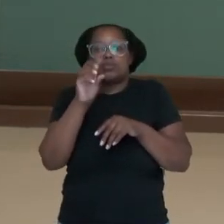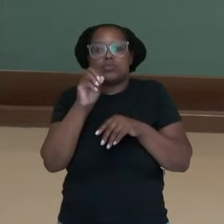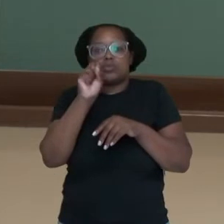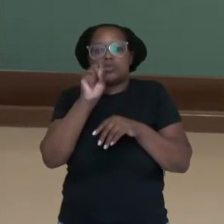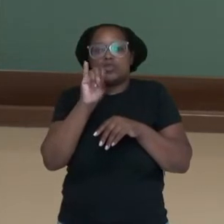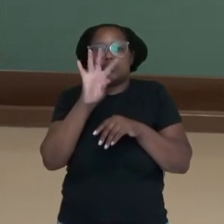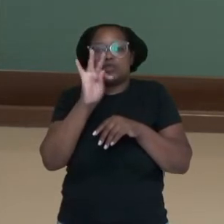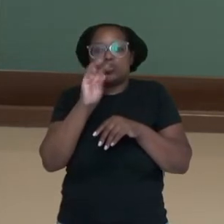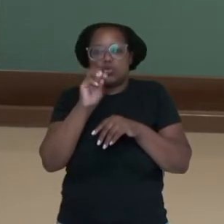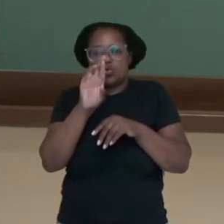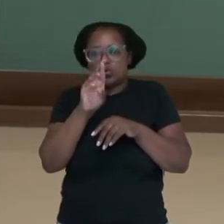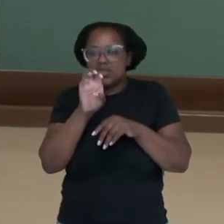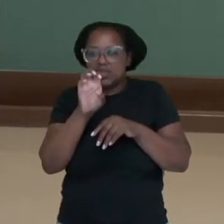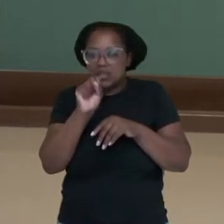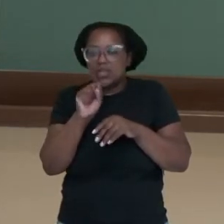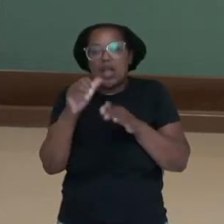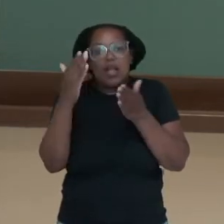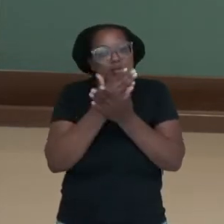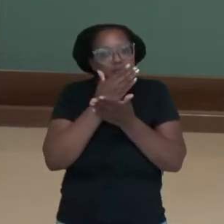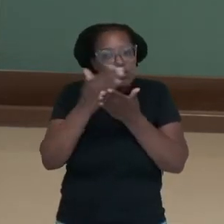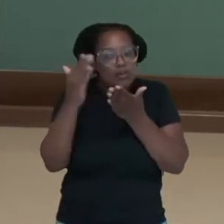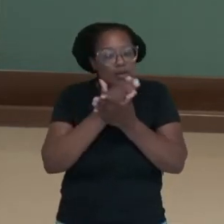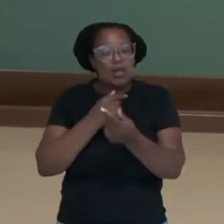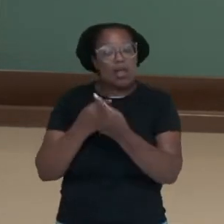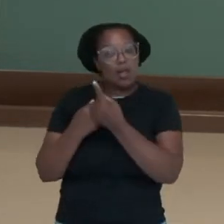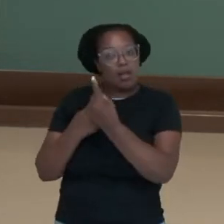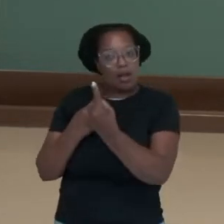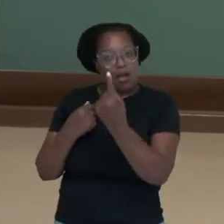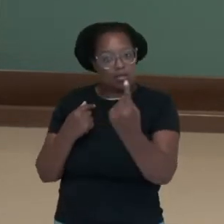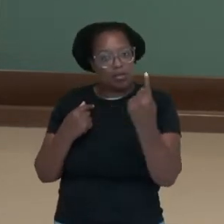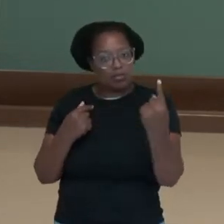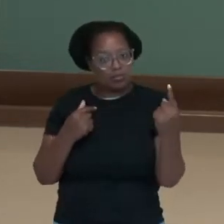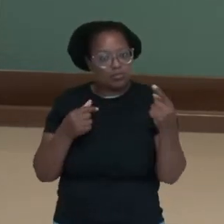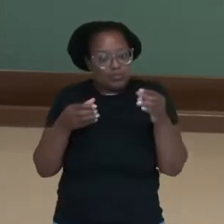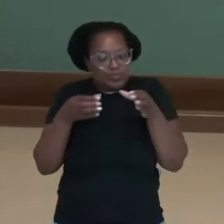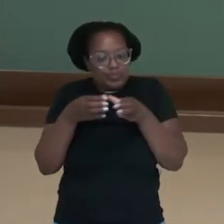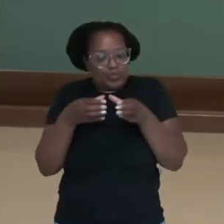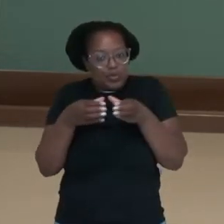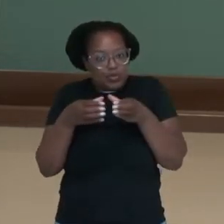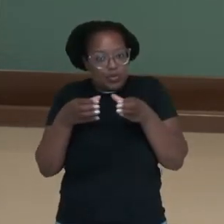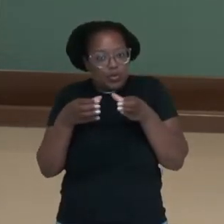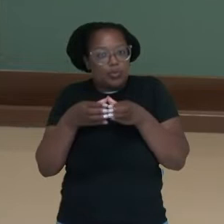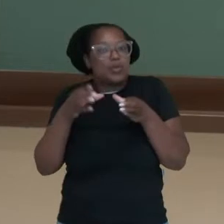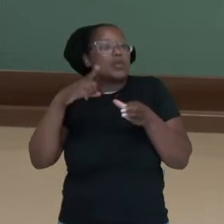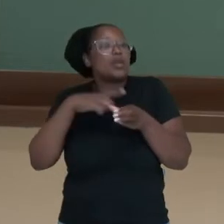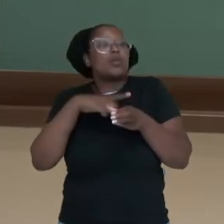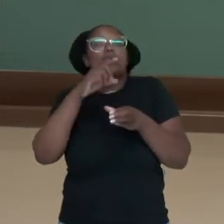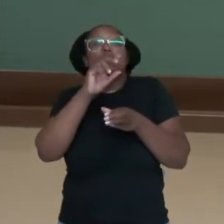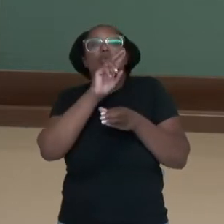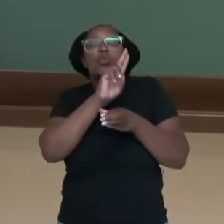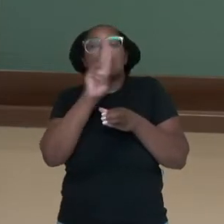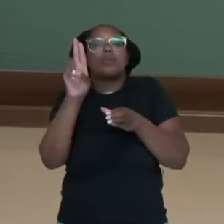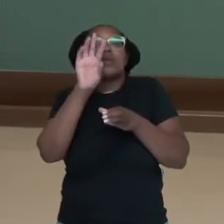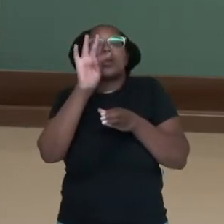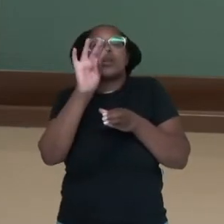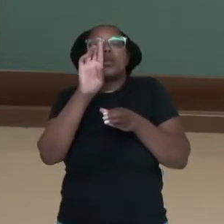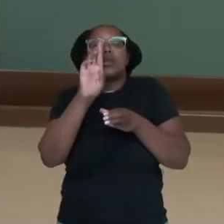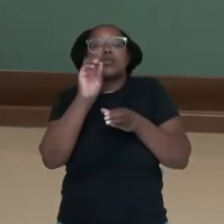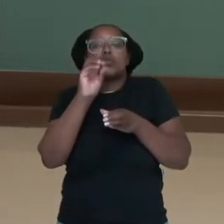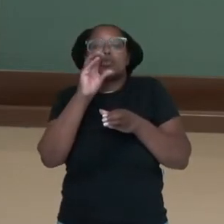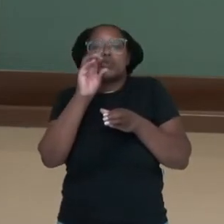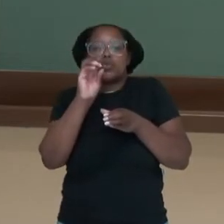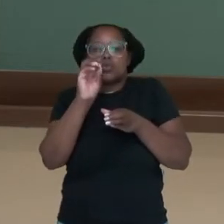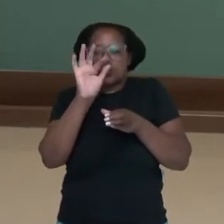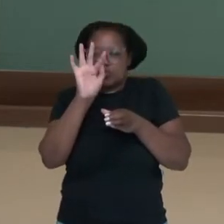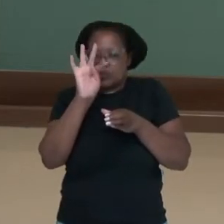3 indivíduos vai representar um nível trófico. Nível trófico é o termo técnico, vamos dizer